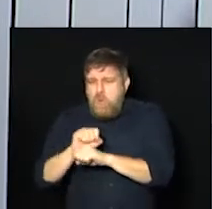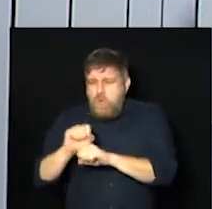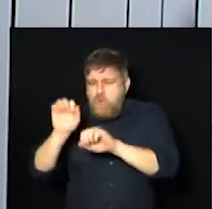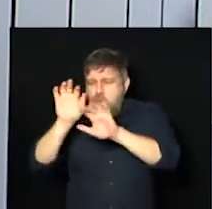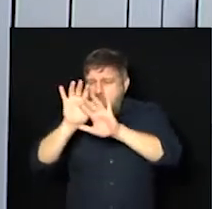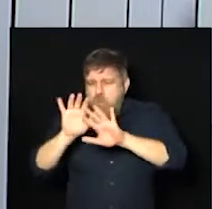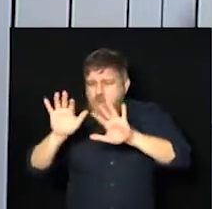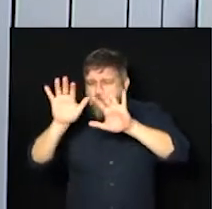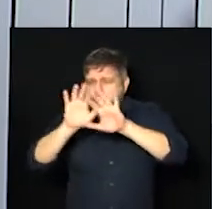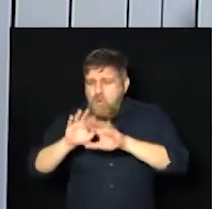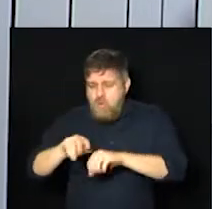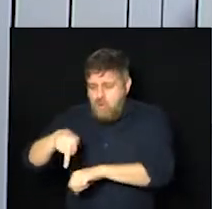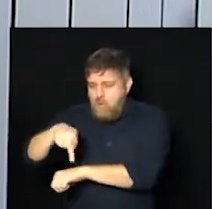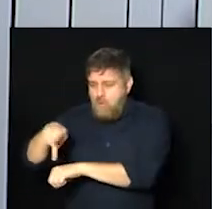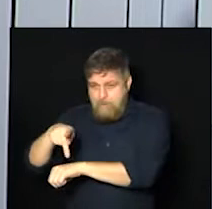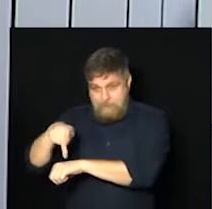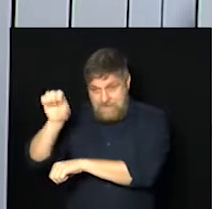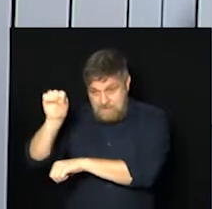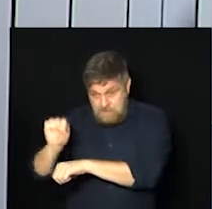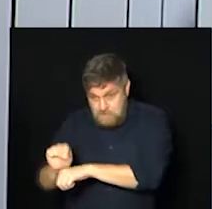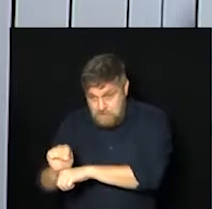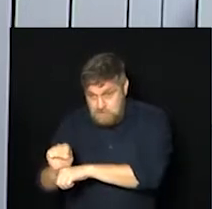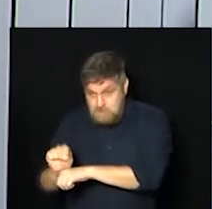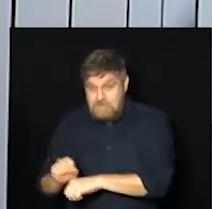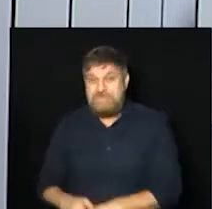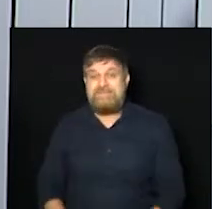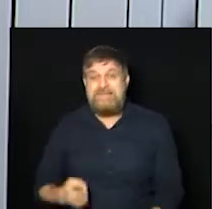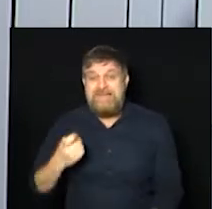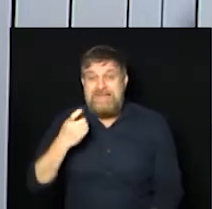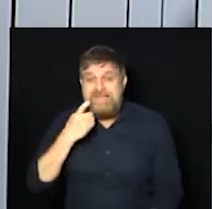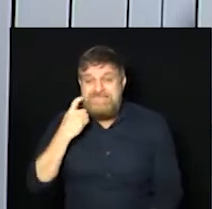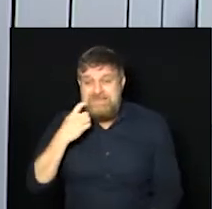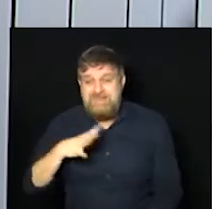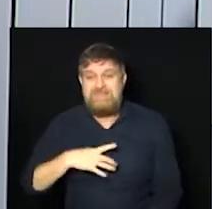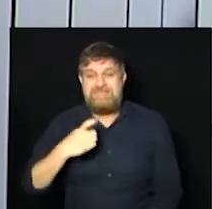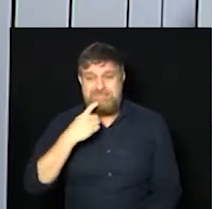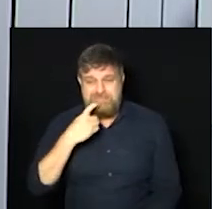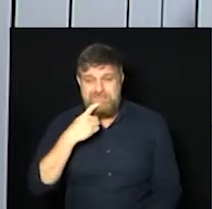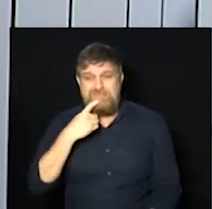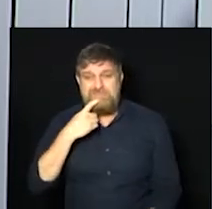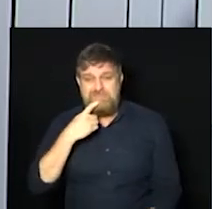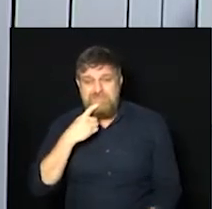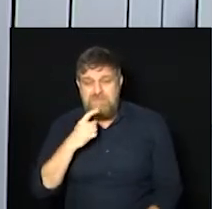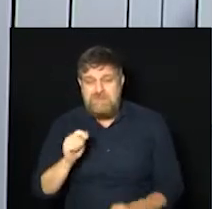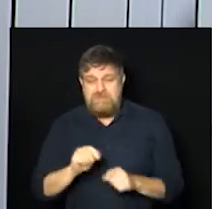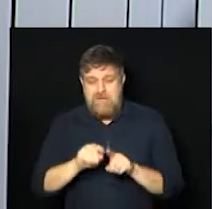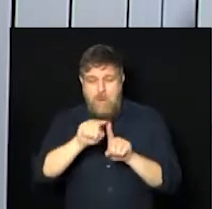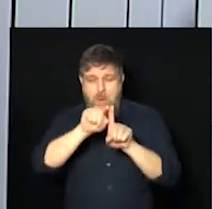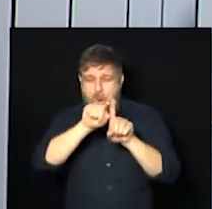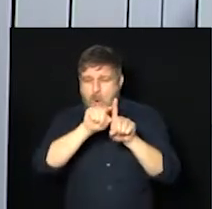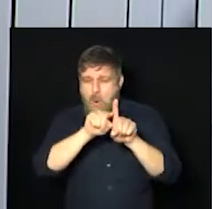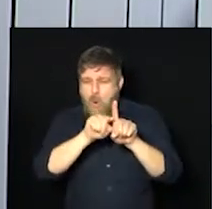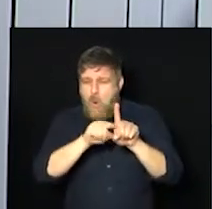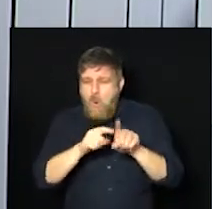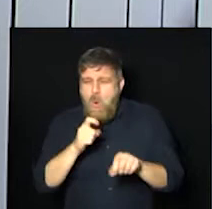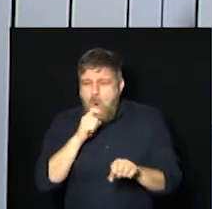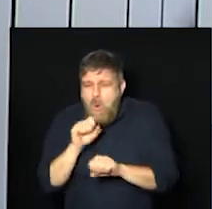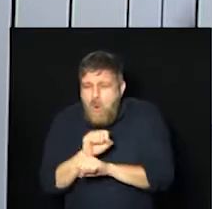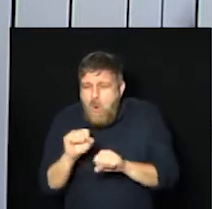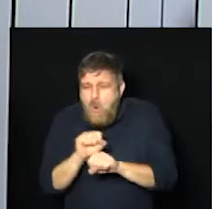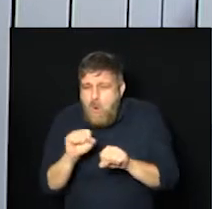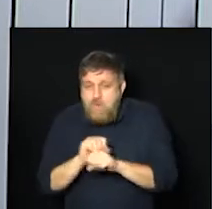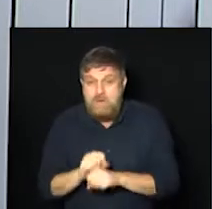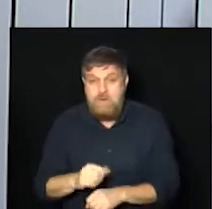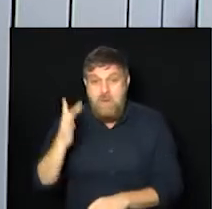no sul do país deve chegar na sexta-feira aqui em Campinas e derrubar as temperaturas, viu? Amanhã